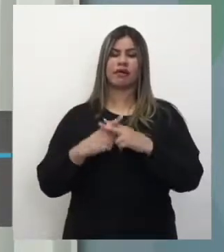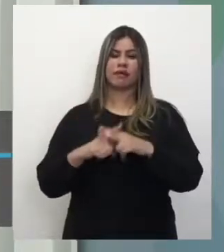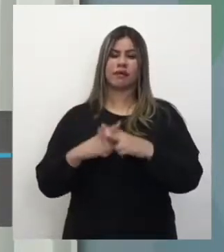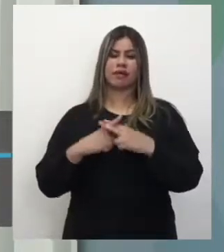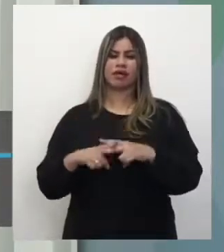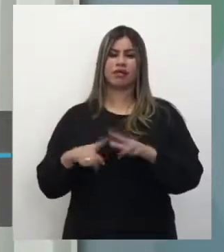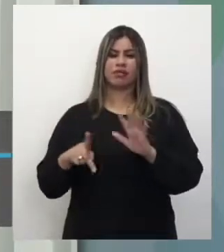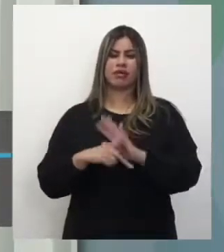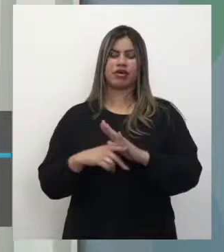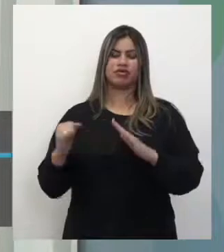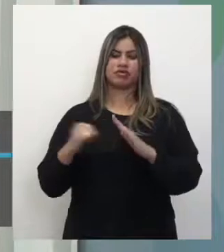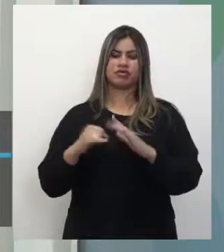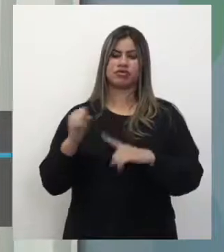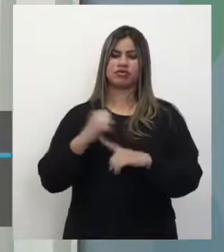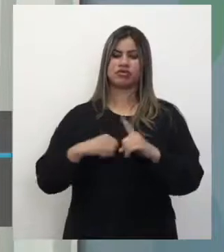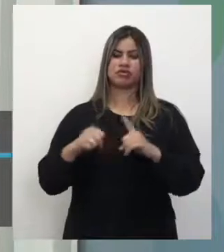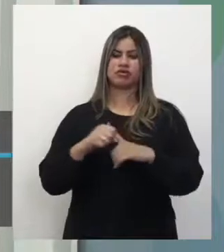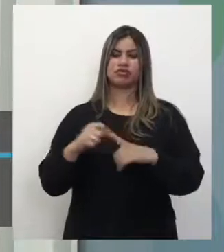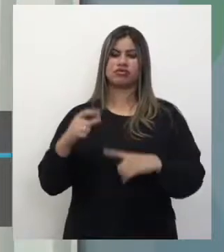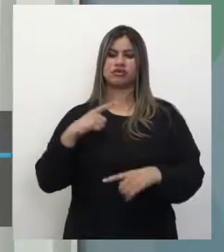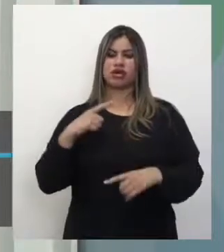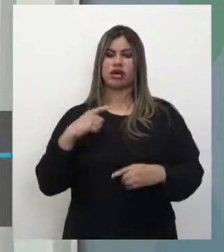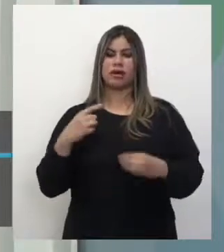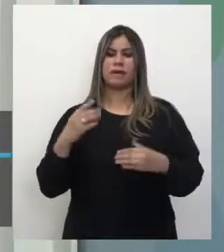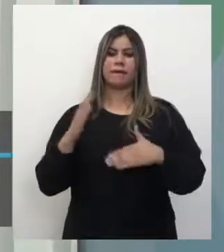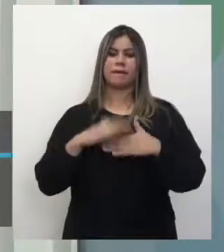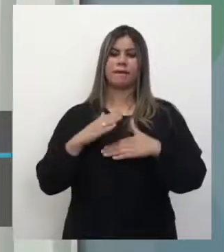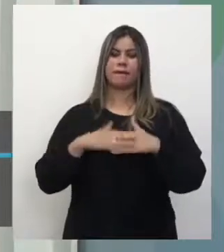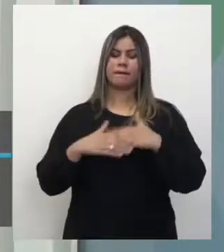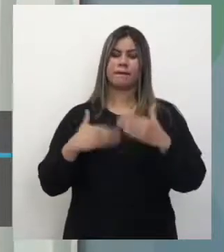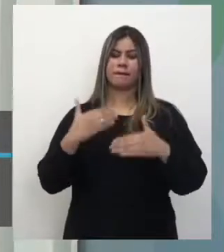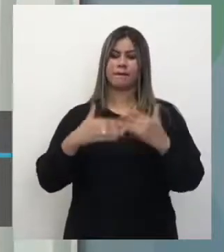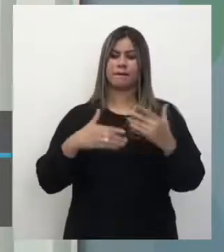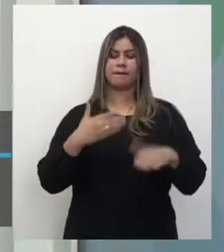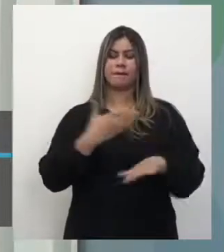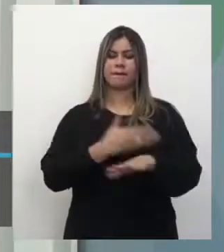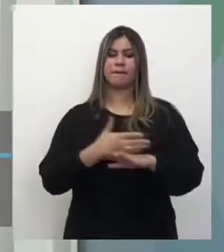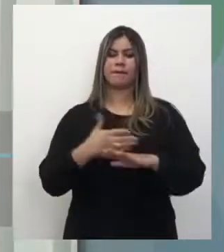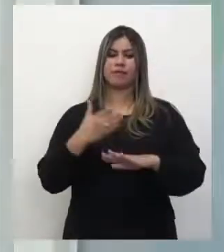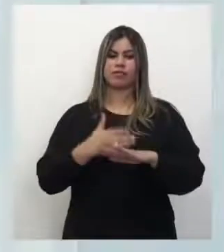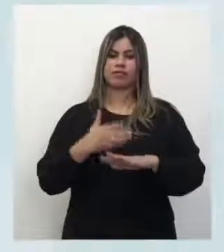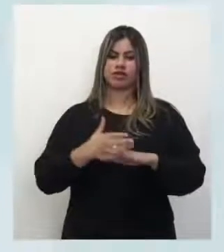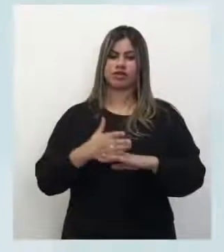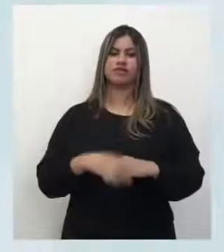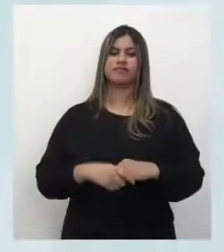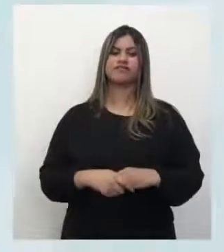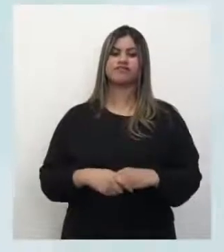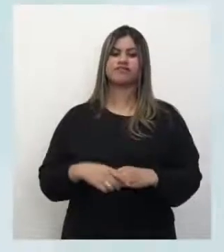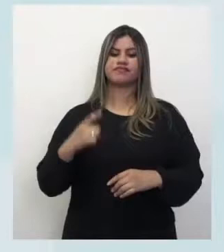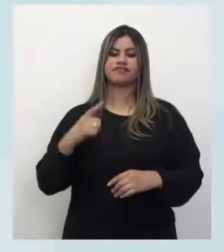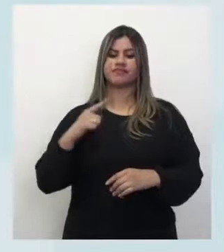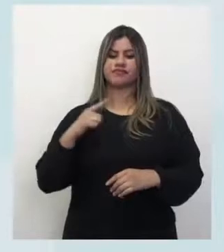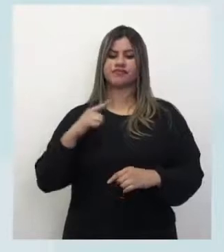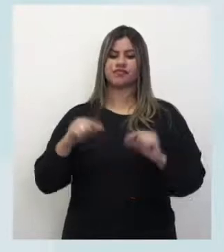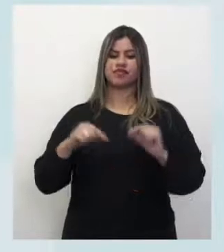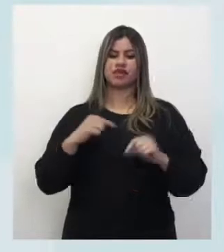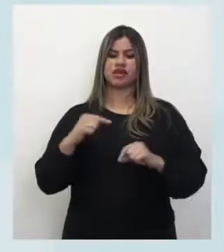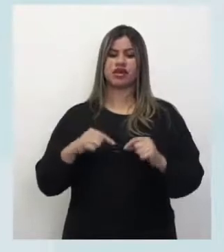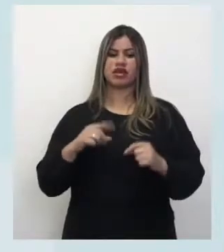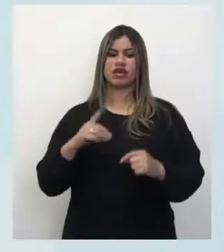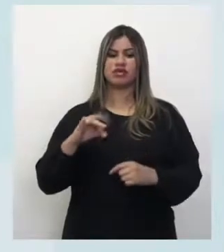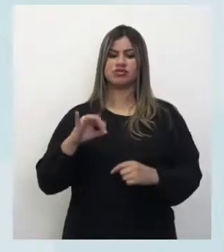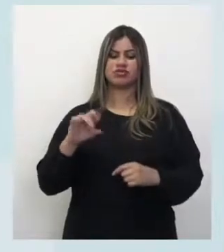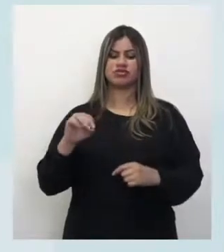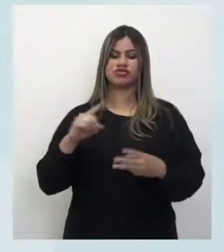as instituições sociais utilizam para produzir esse sujeito moderno? Nós temos os dispositivos, e esses dispositivos